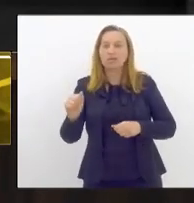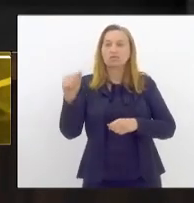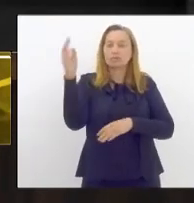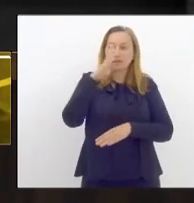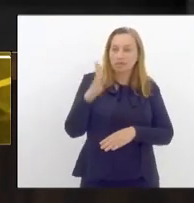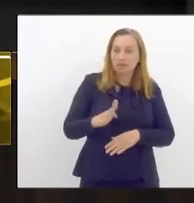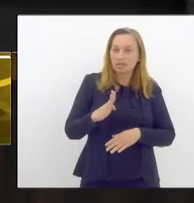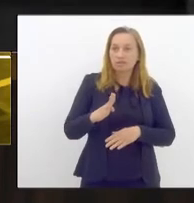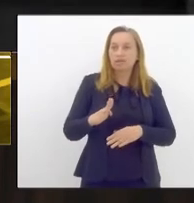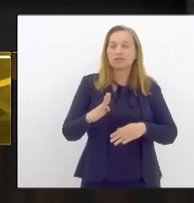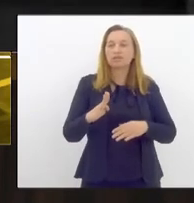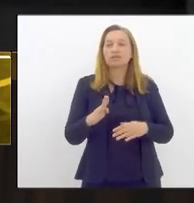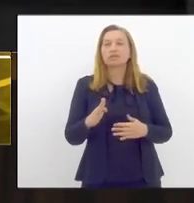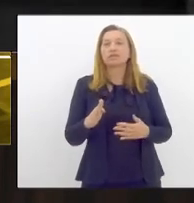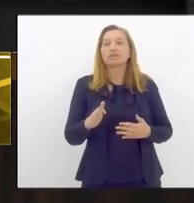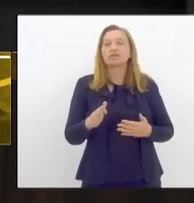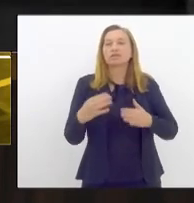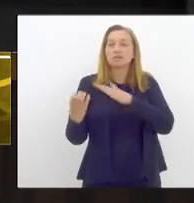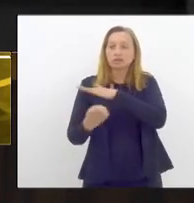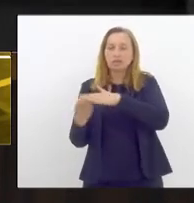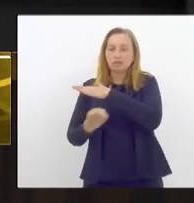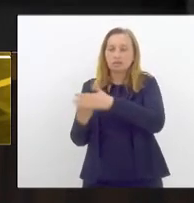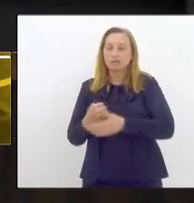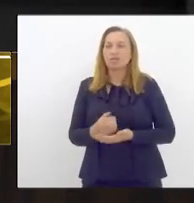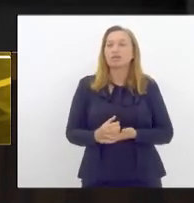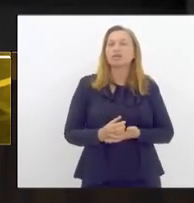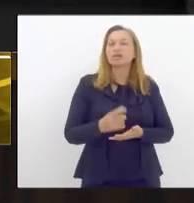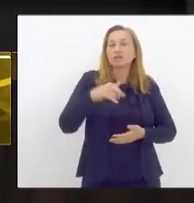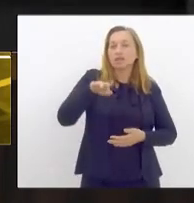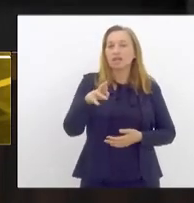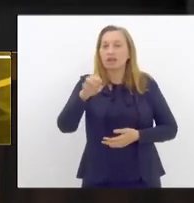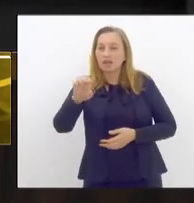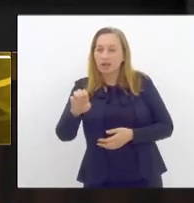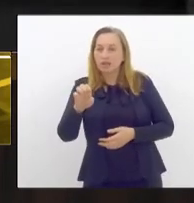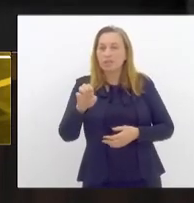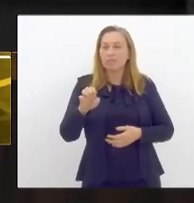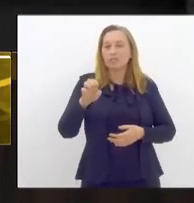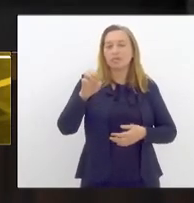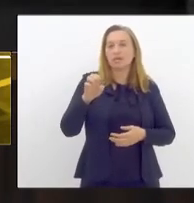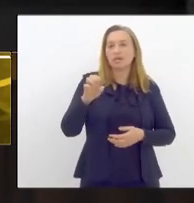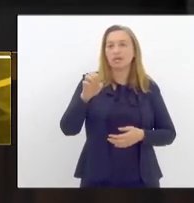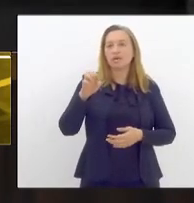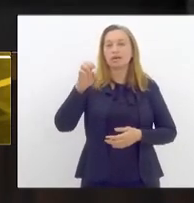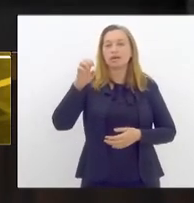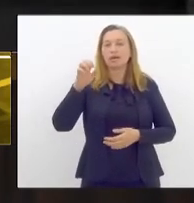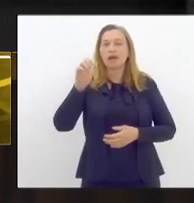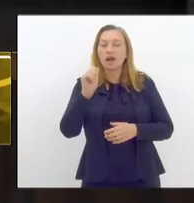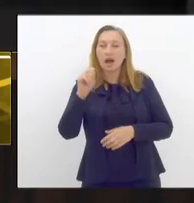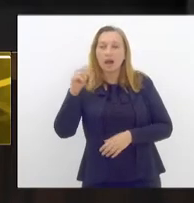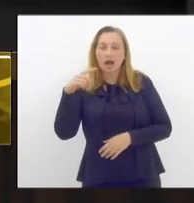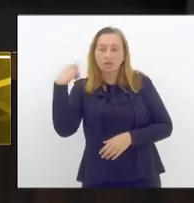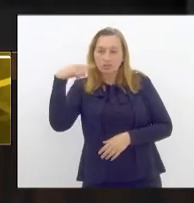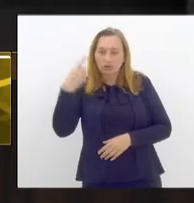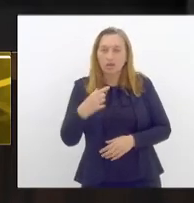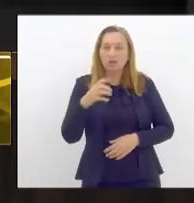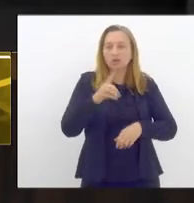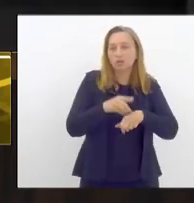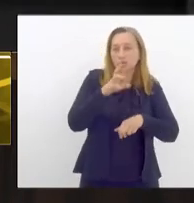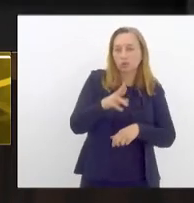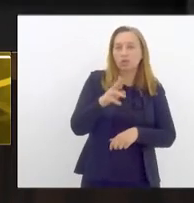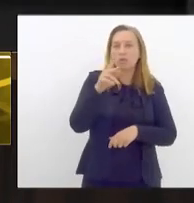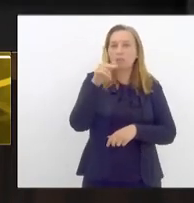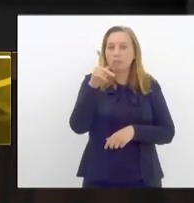empresas de eventos do Dr Guilherme Miranda Mendonça advogado do Dr Paulo